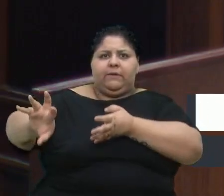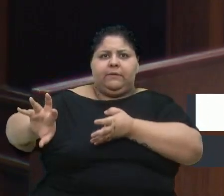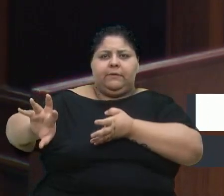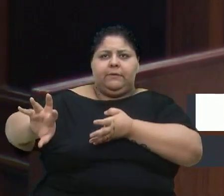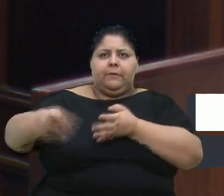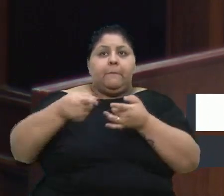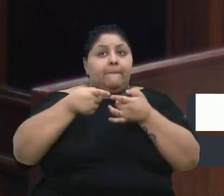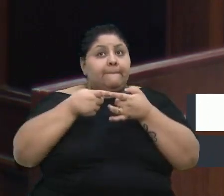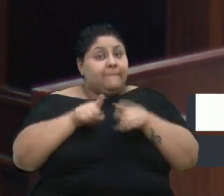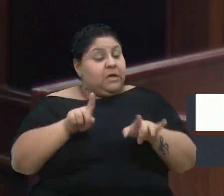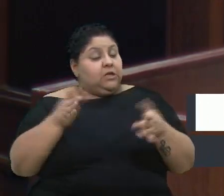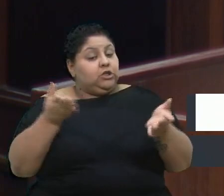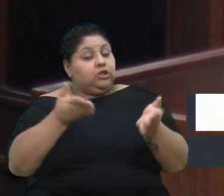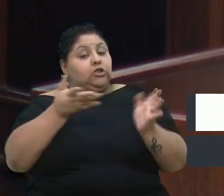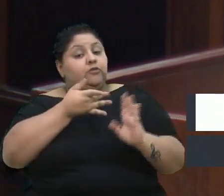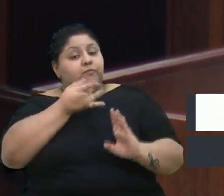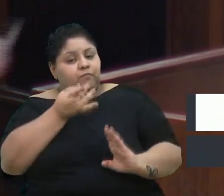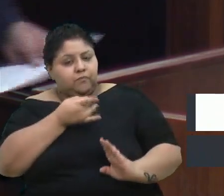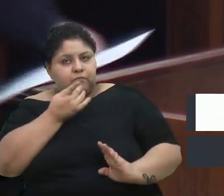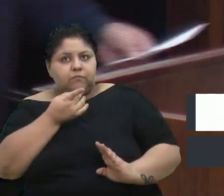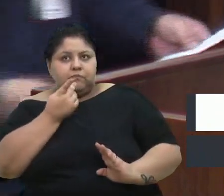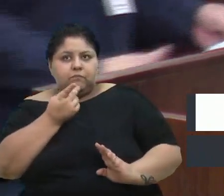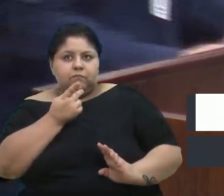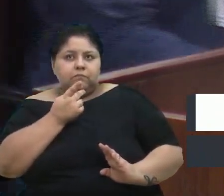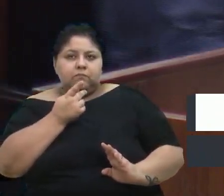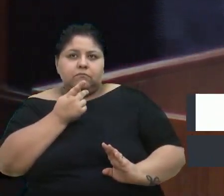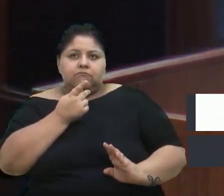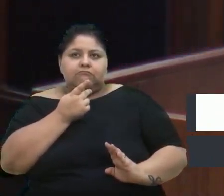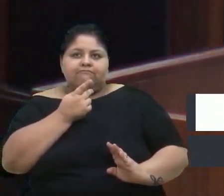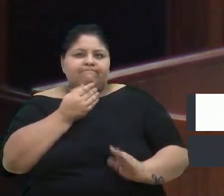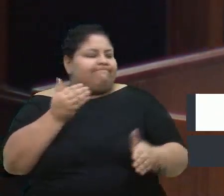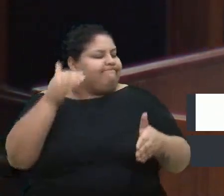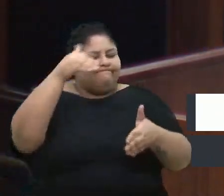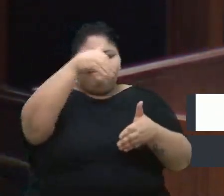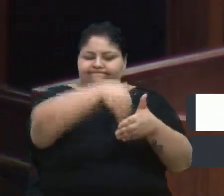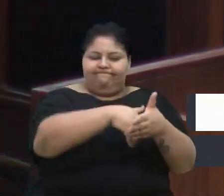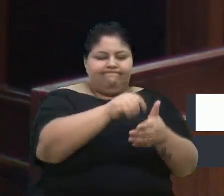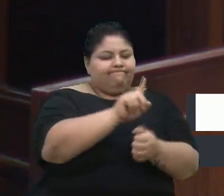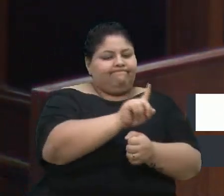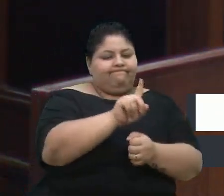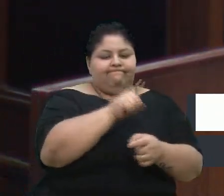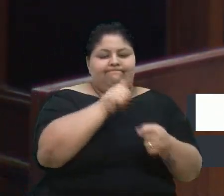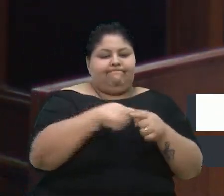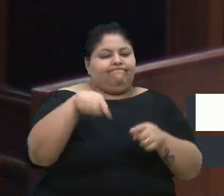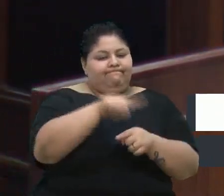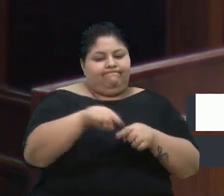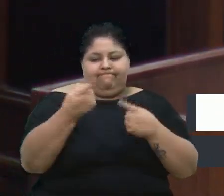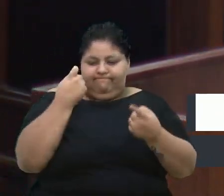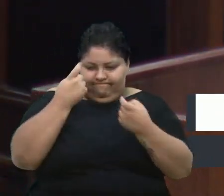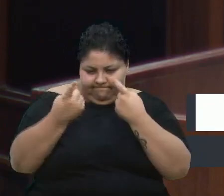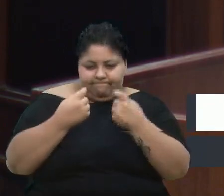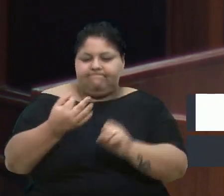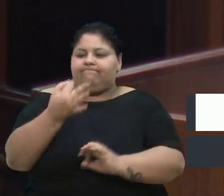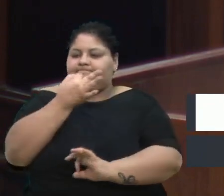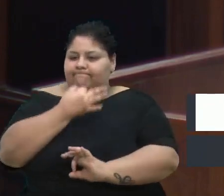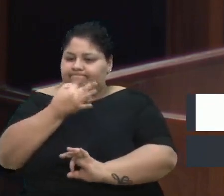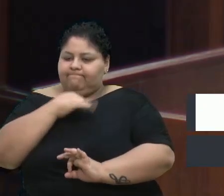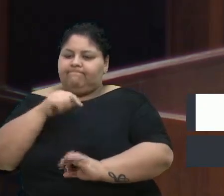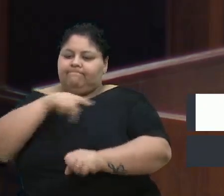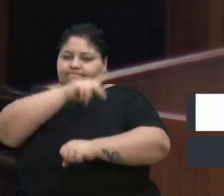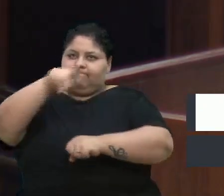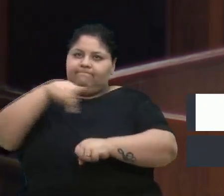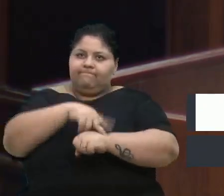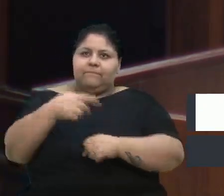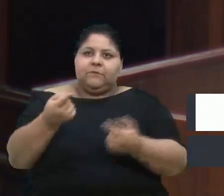mas já vou dizer, vou me abster dessa votação, porque nós temos que se preocupar também com a nossa cidade, com o nosso país,